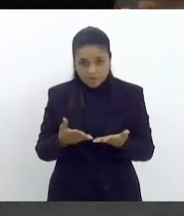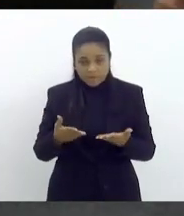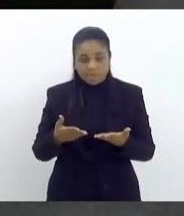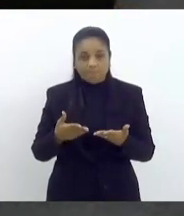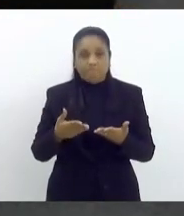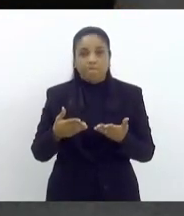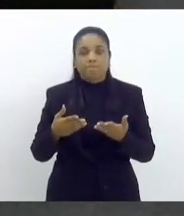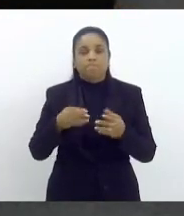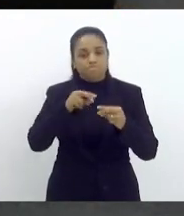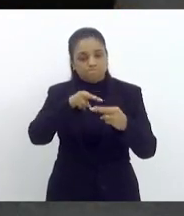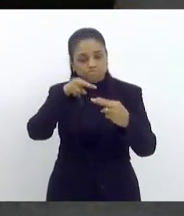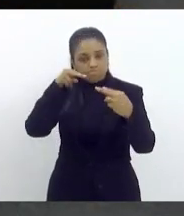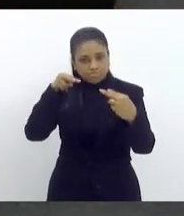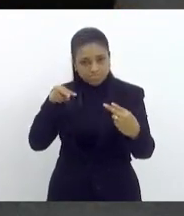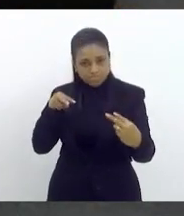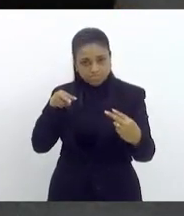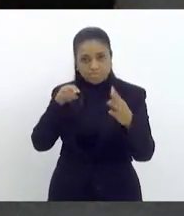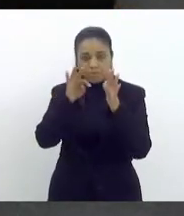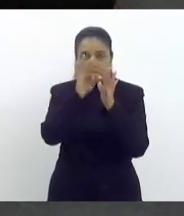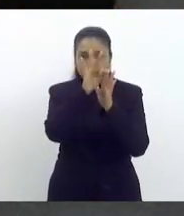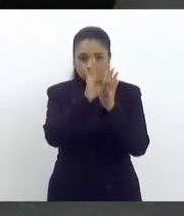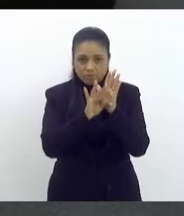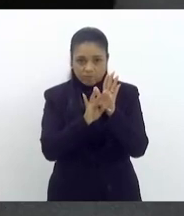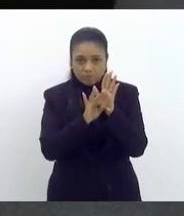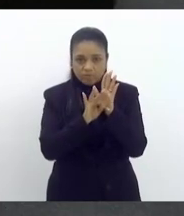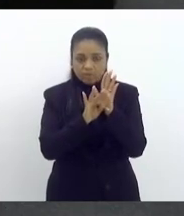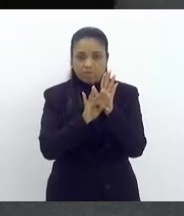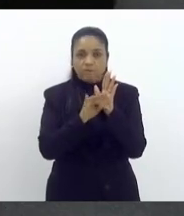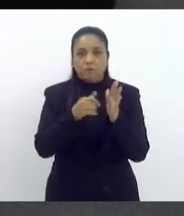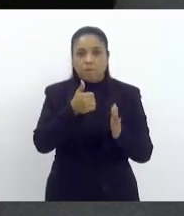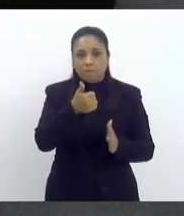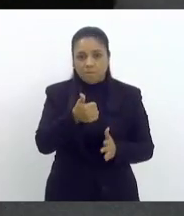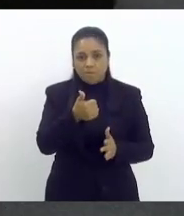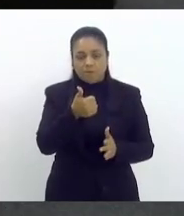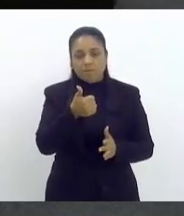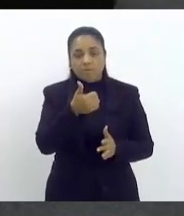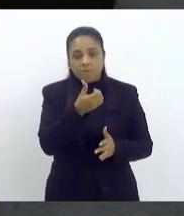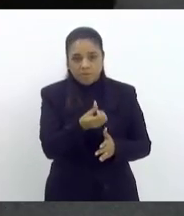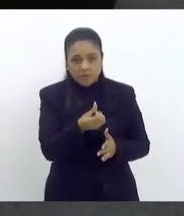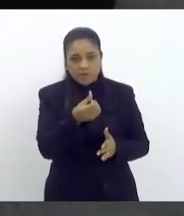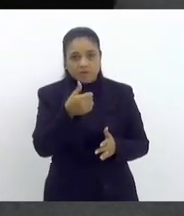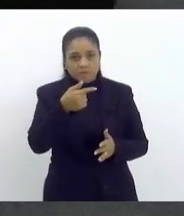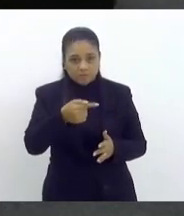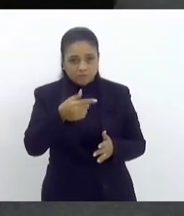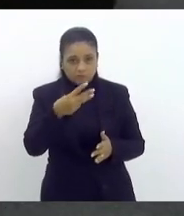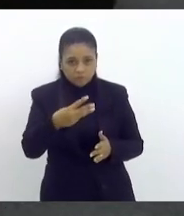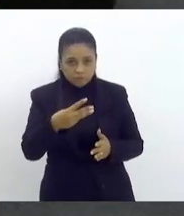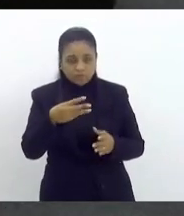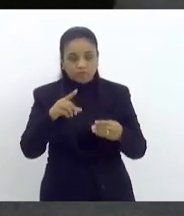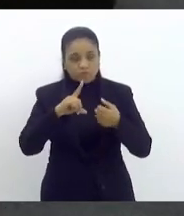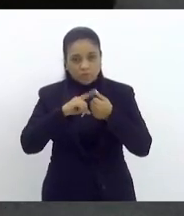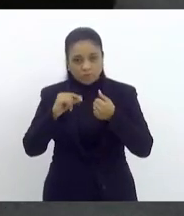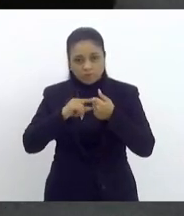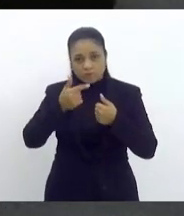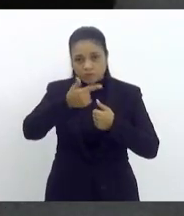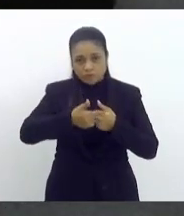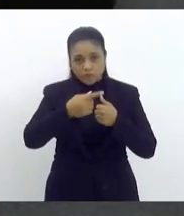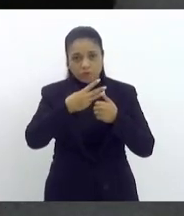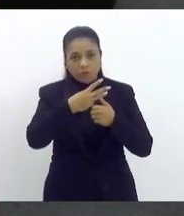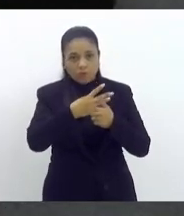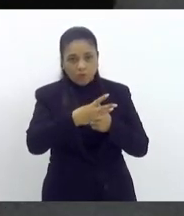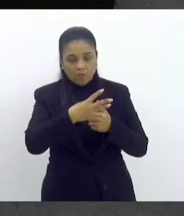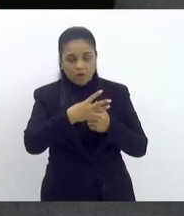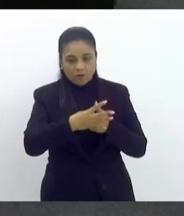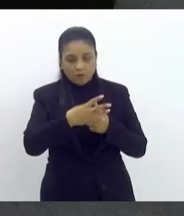meio remoto conforme os termos do ato número 674 de 2002 combinado com o artigo segundo do artigo 43 do regimento